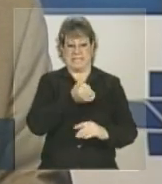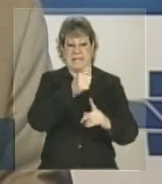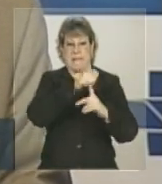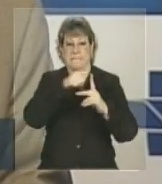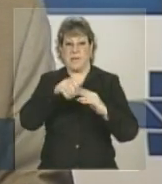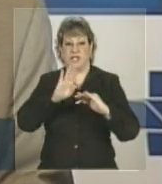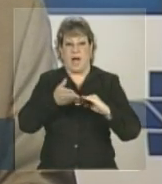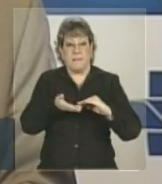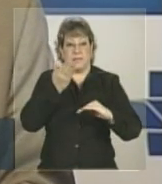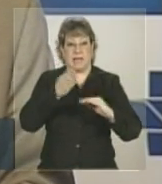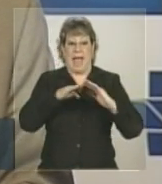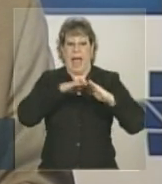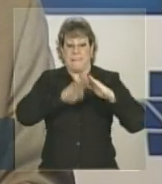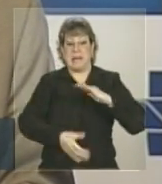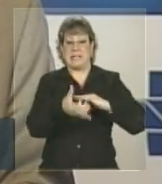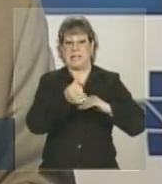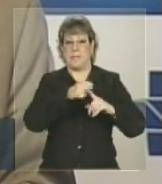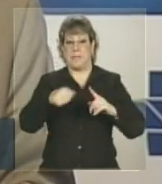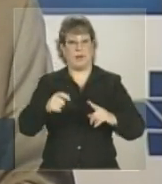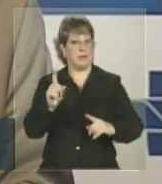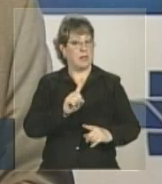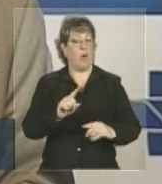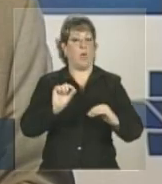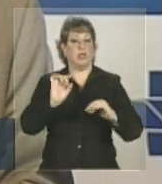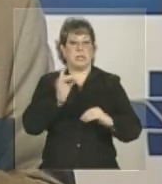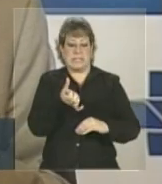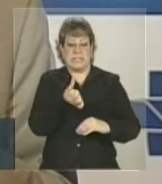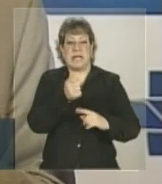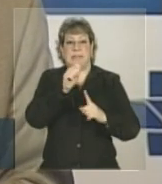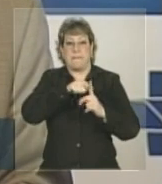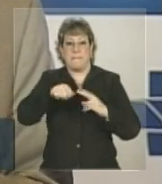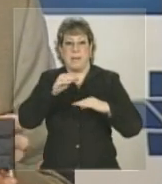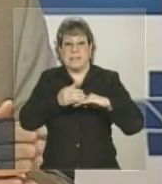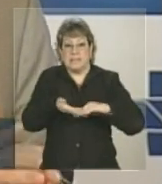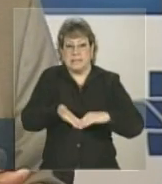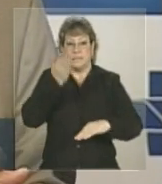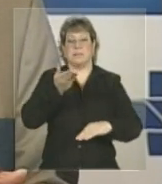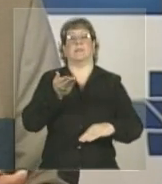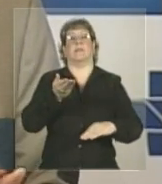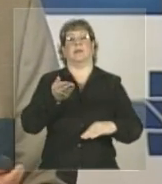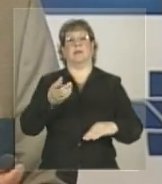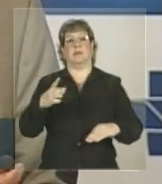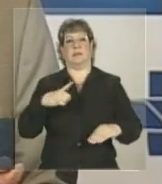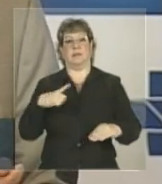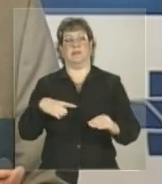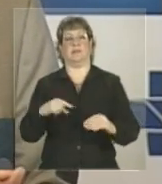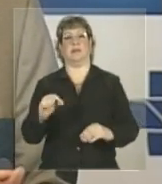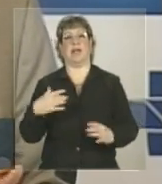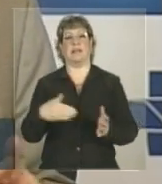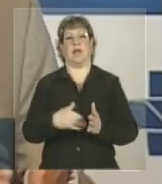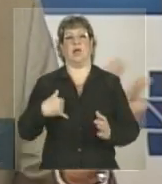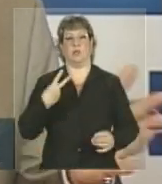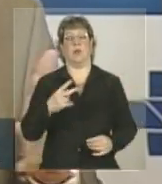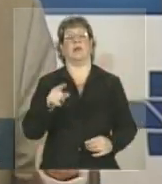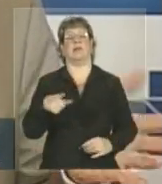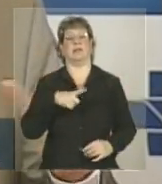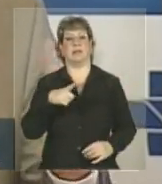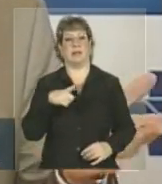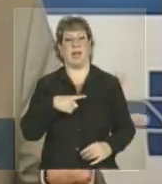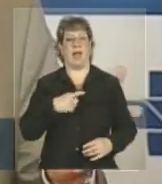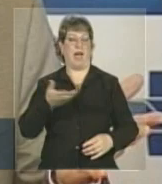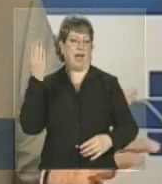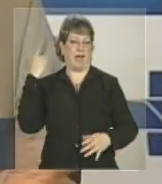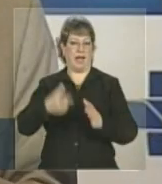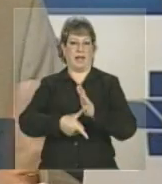dose na campanha, 30 dias depois, toma a segunda dose. Criança que já foi vacinada ano passado, né, a criança que tinha